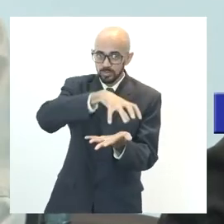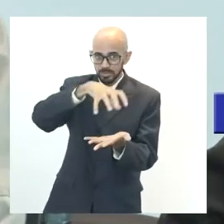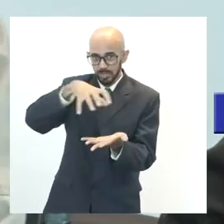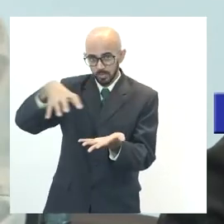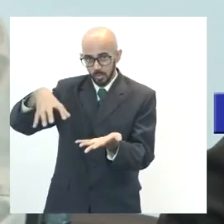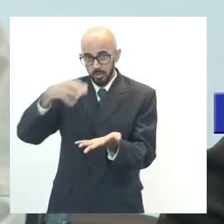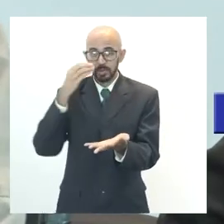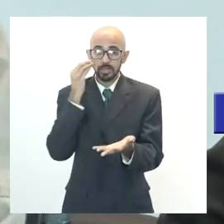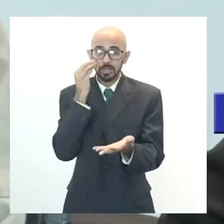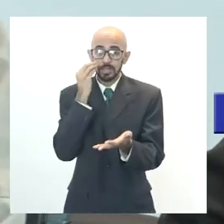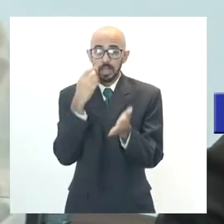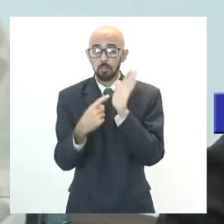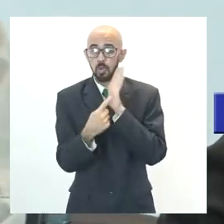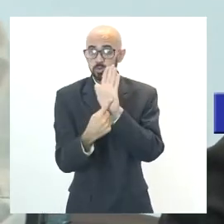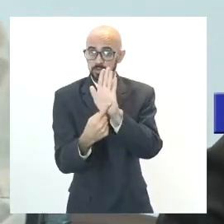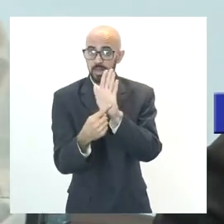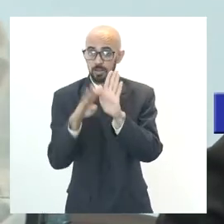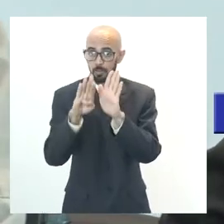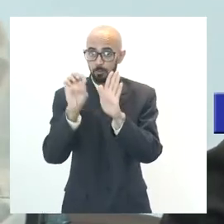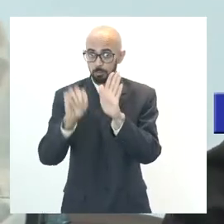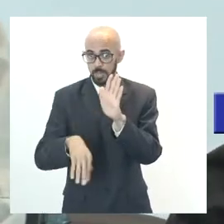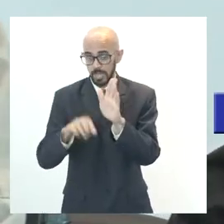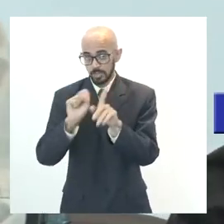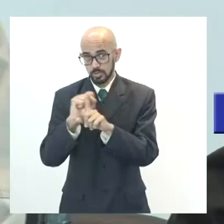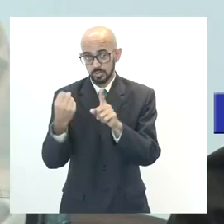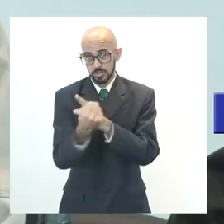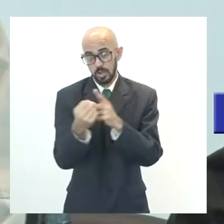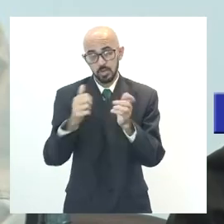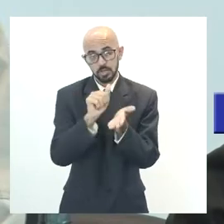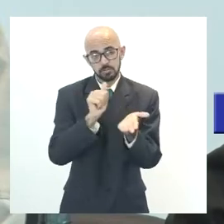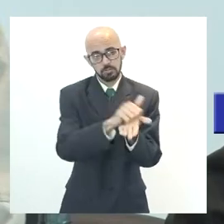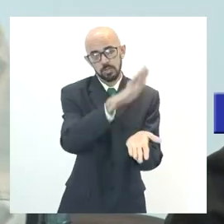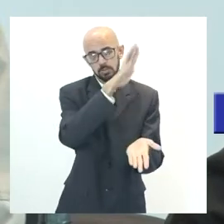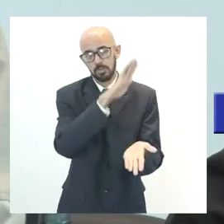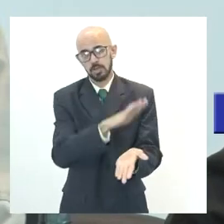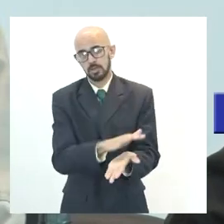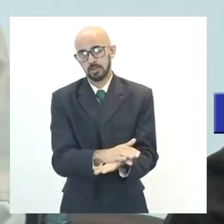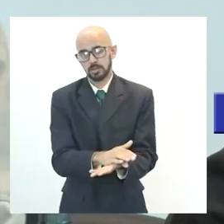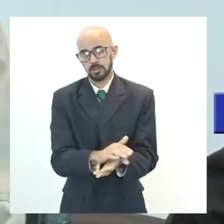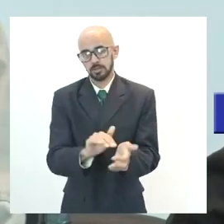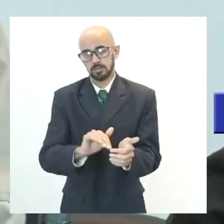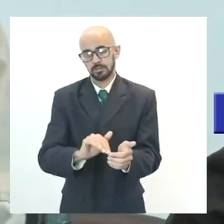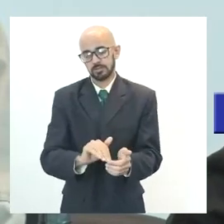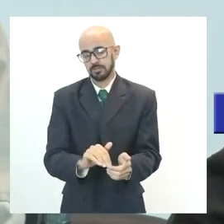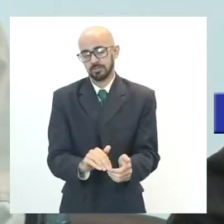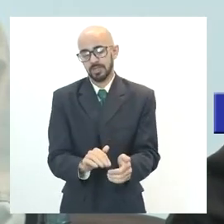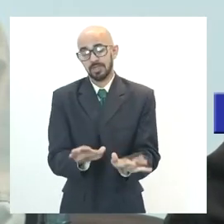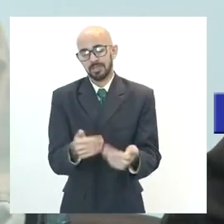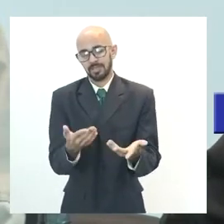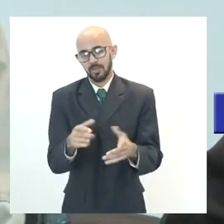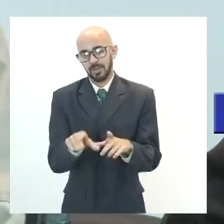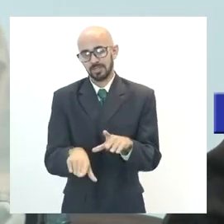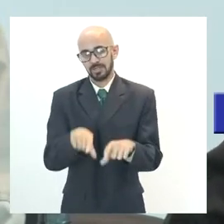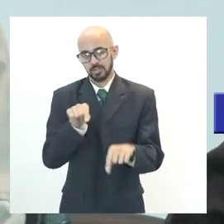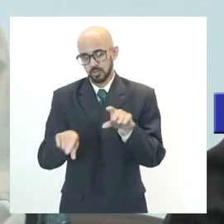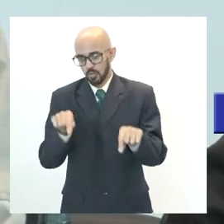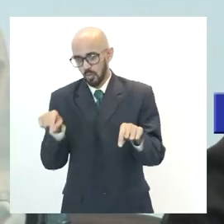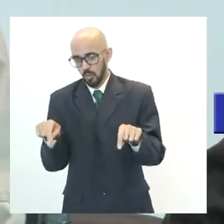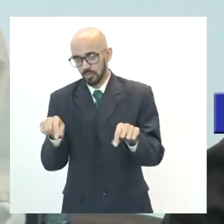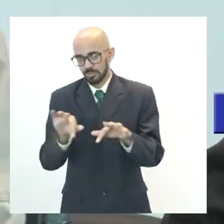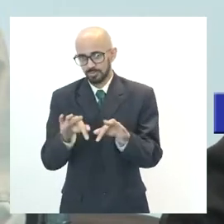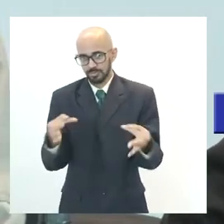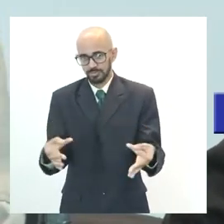colocar de bem para a sociedade eles excluem do processo Então essa seleção simplificada é